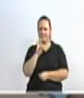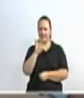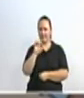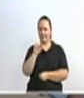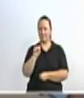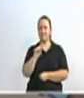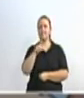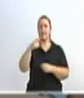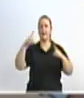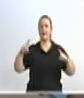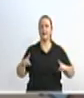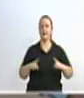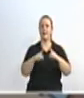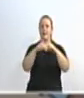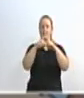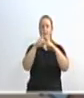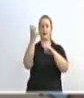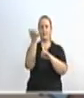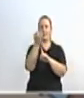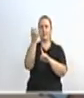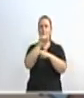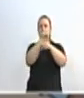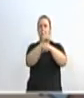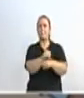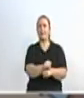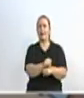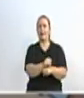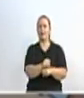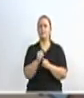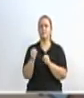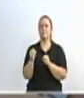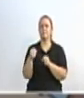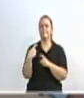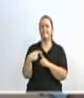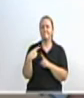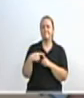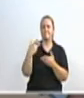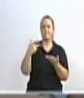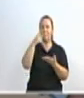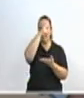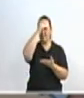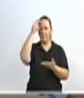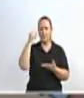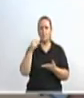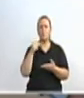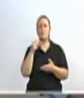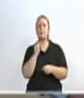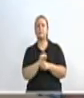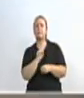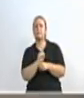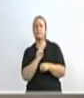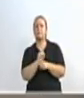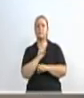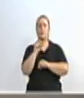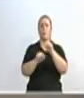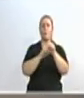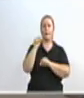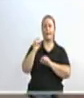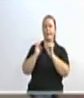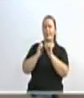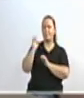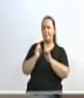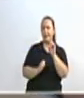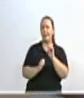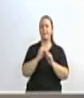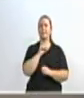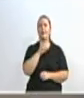2 antenas que estão travadas aí junto ao poder público e que depende de algumas coisas, talvez, da parte da empresa, mas também de muitas coisas